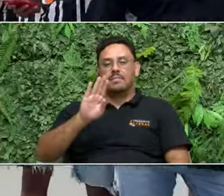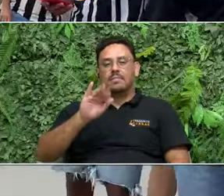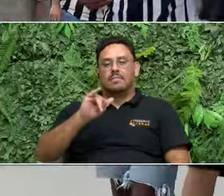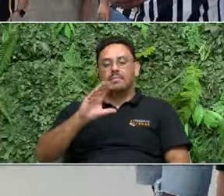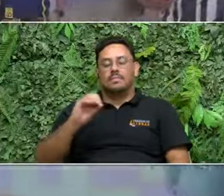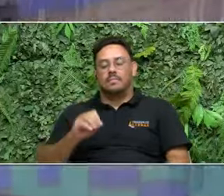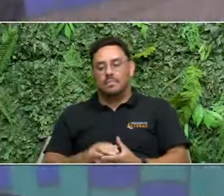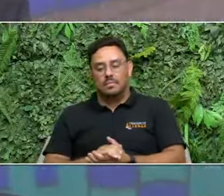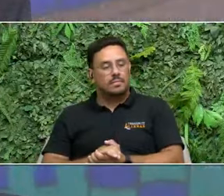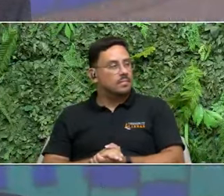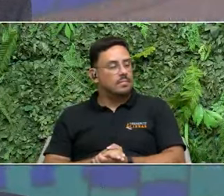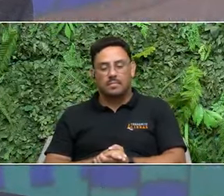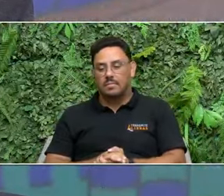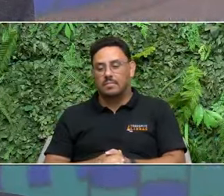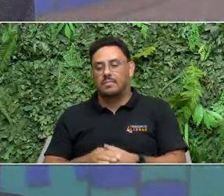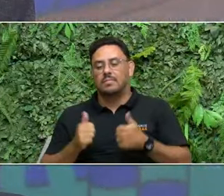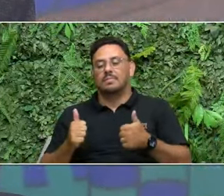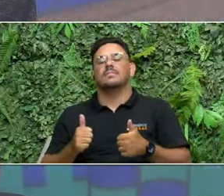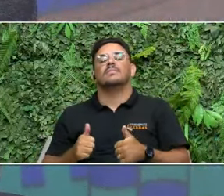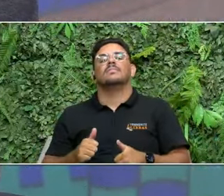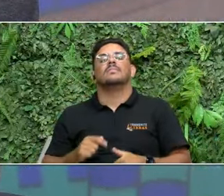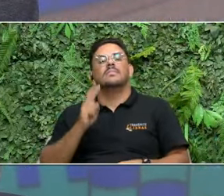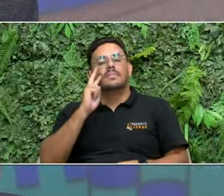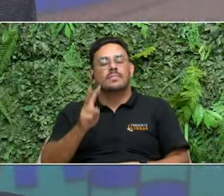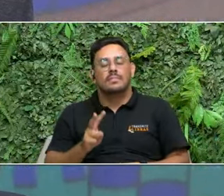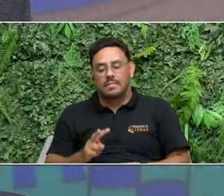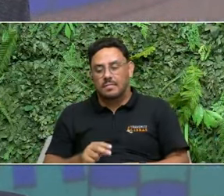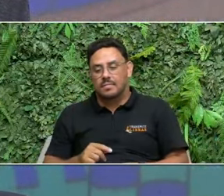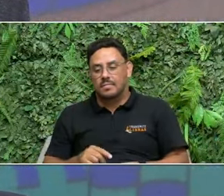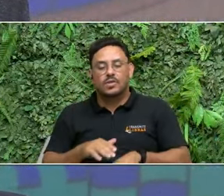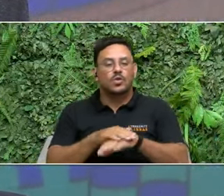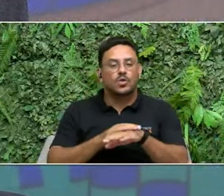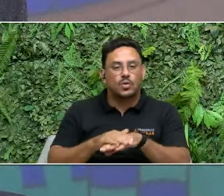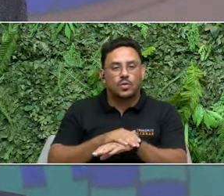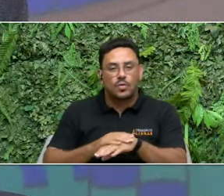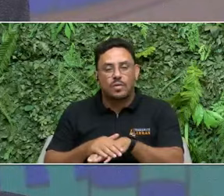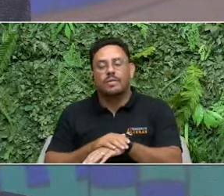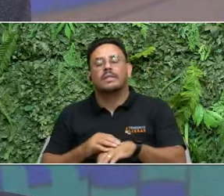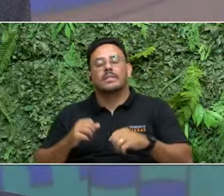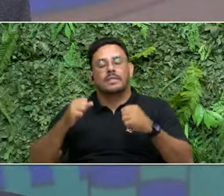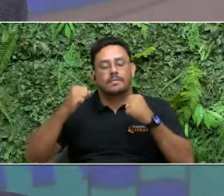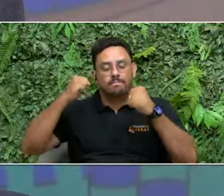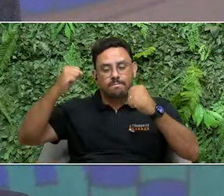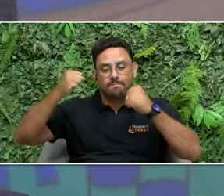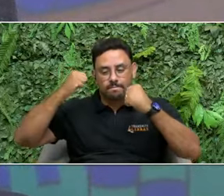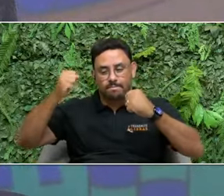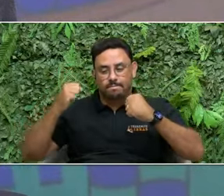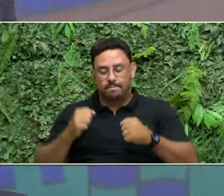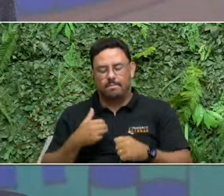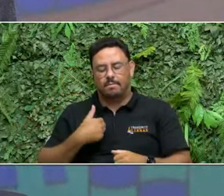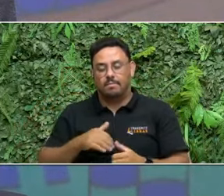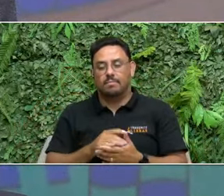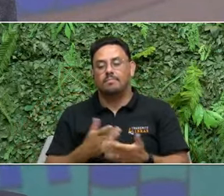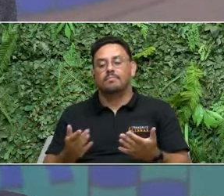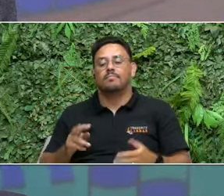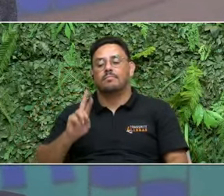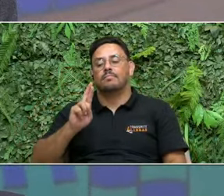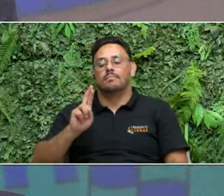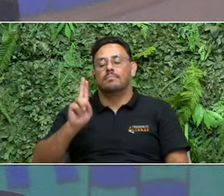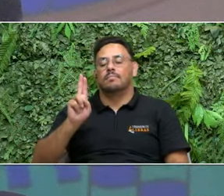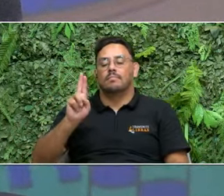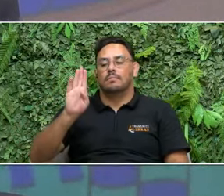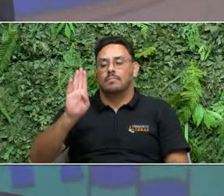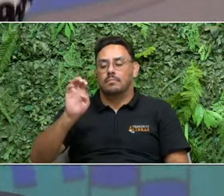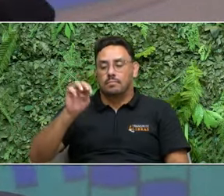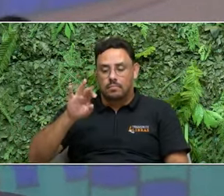galera tá aí tá aí galera conversando com a torcida do Galo fala além do Rubens que